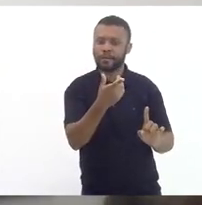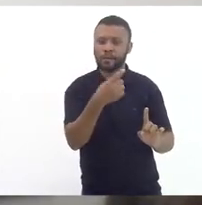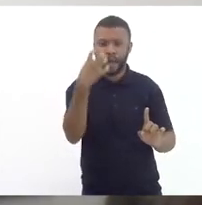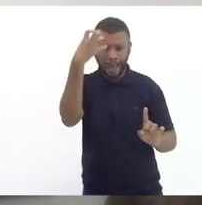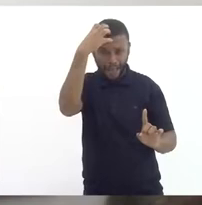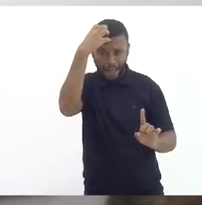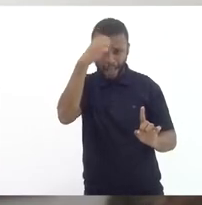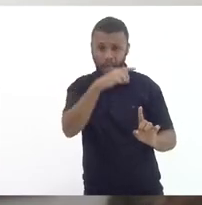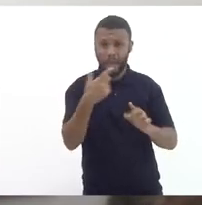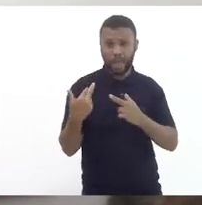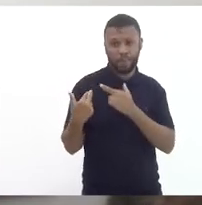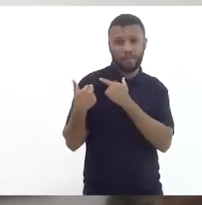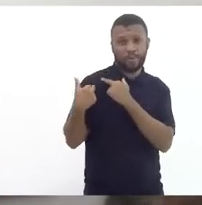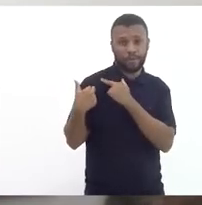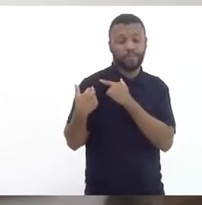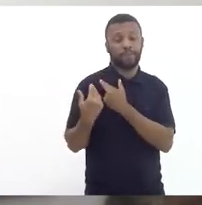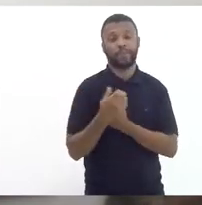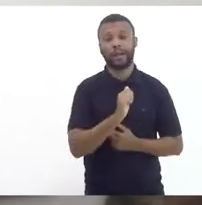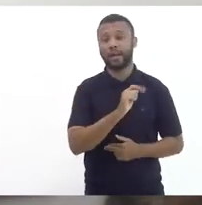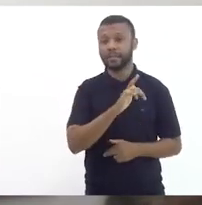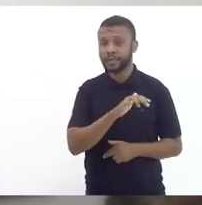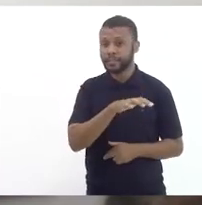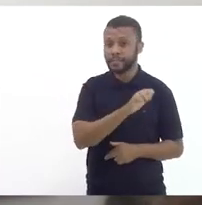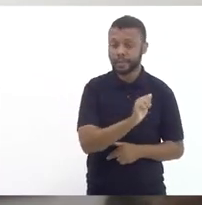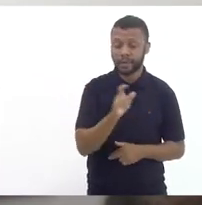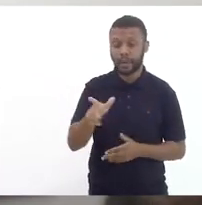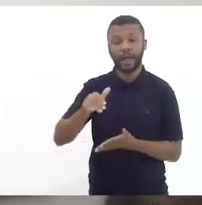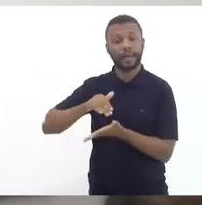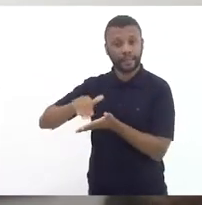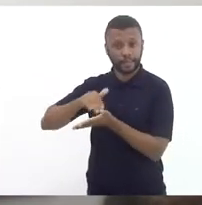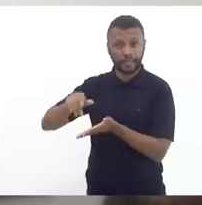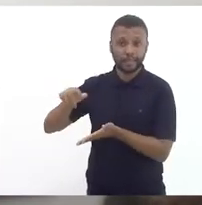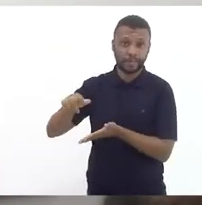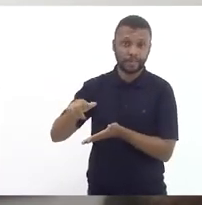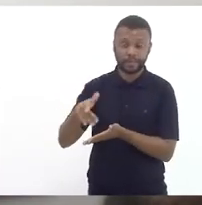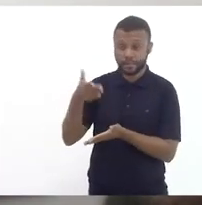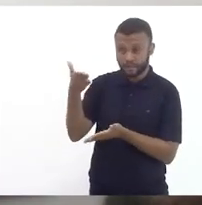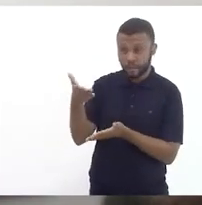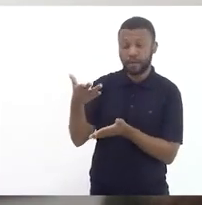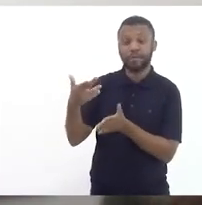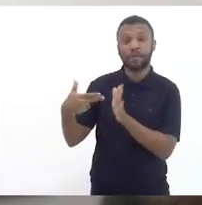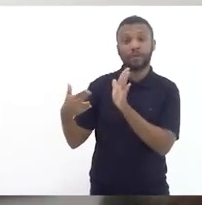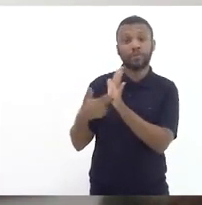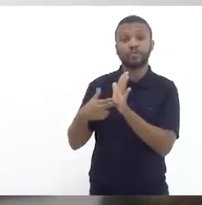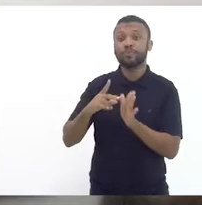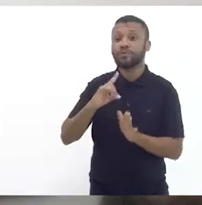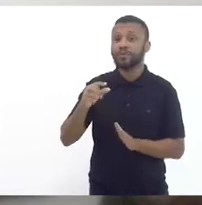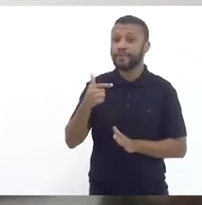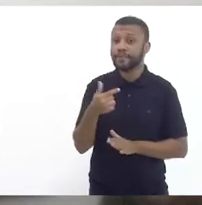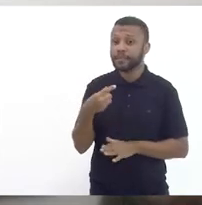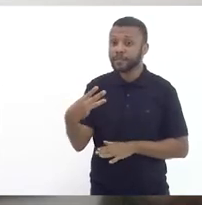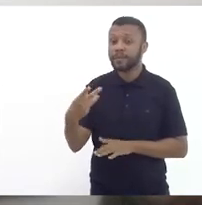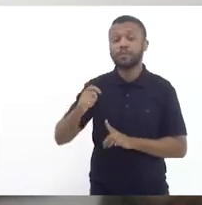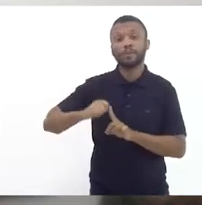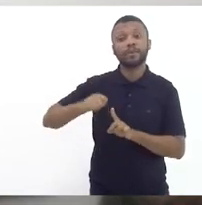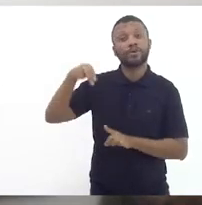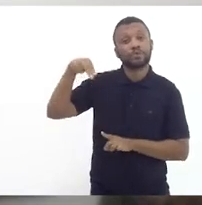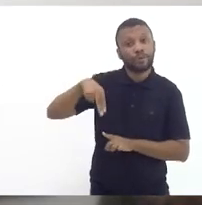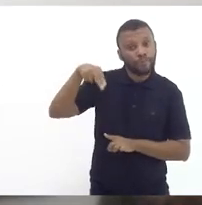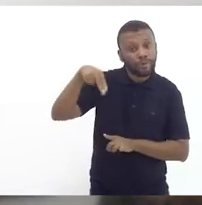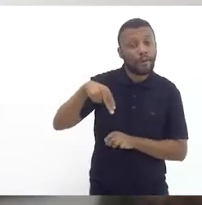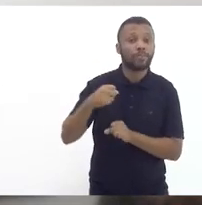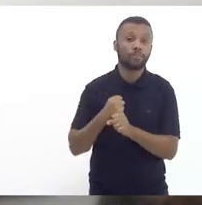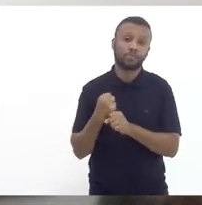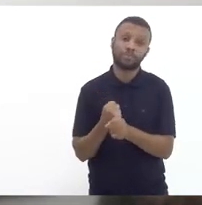responsabilizar tanto a agência quanto a secretaria. Secretário, o senhor assumiu no dia 23 de novembro de